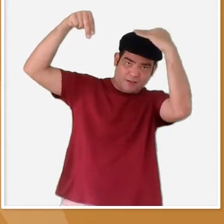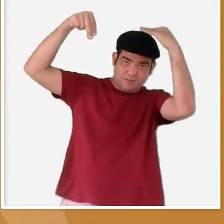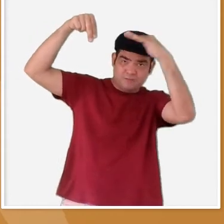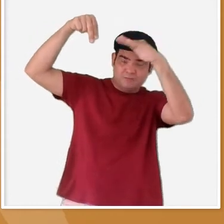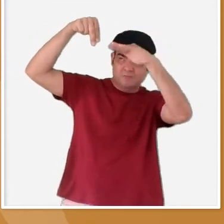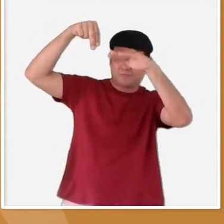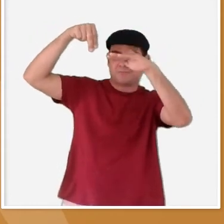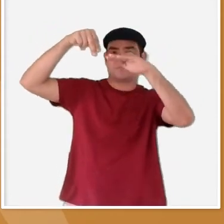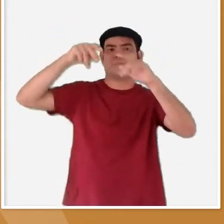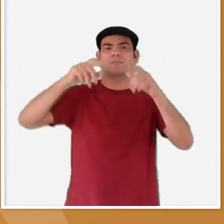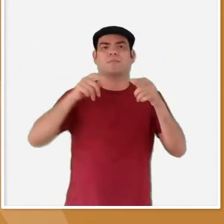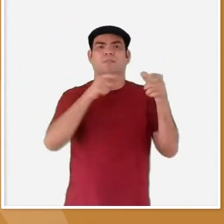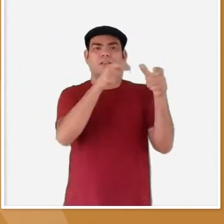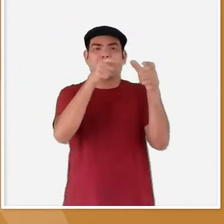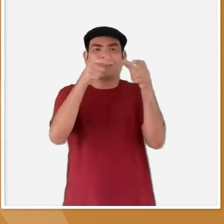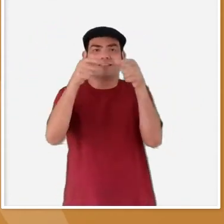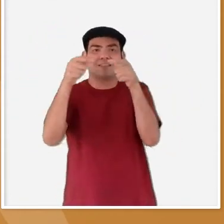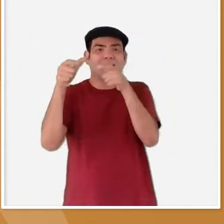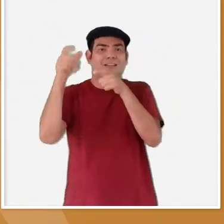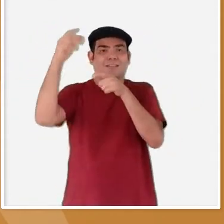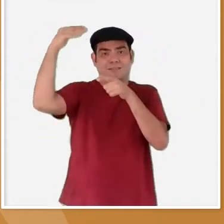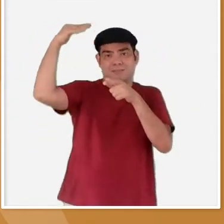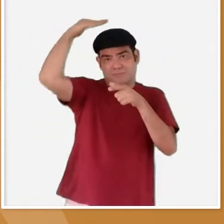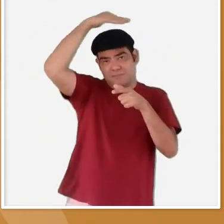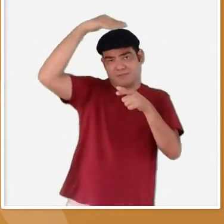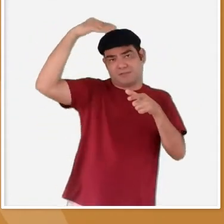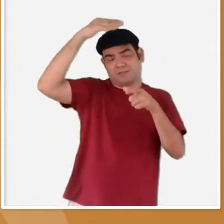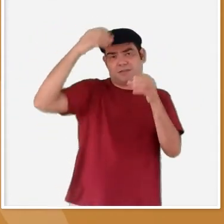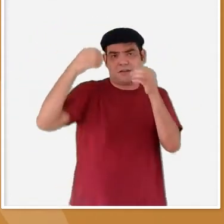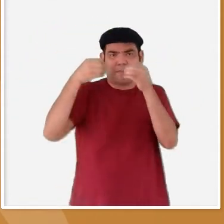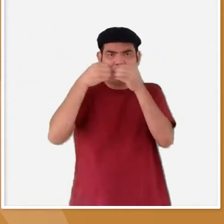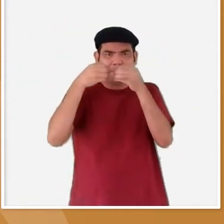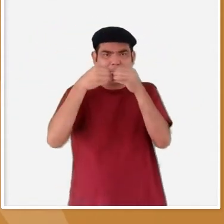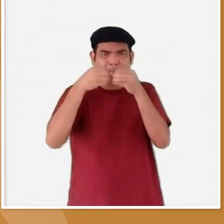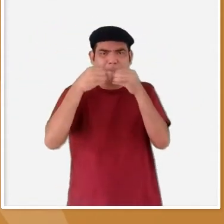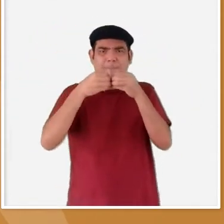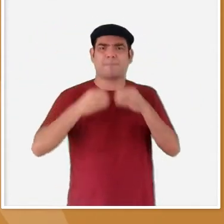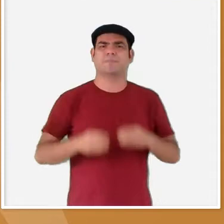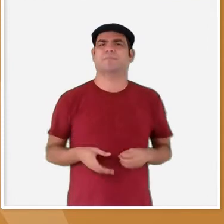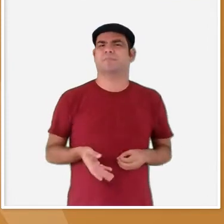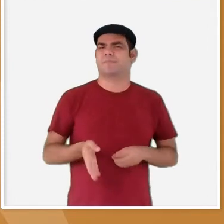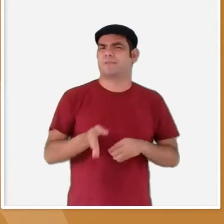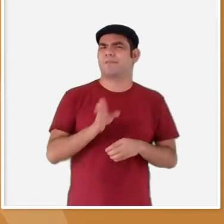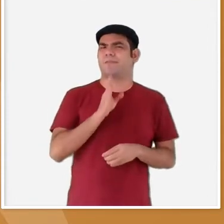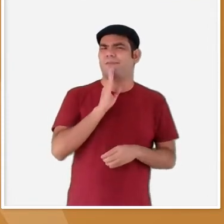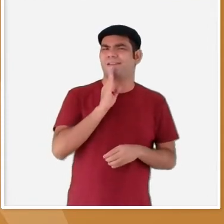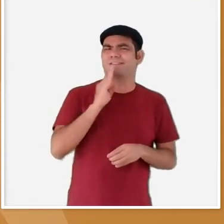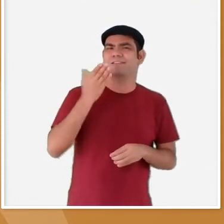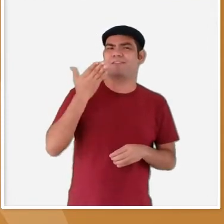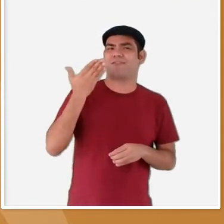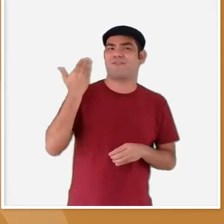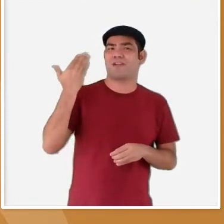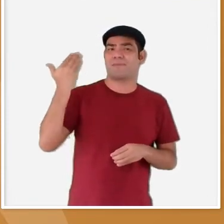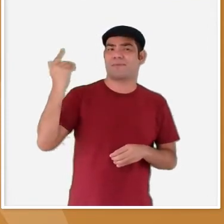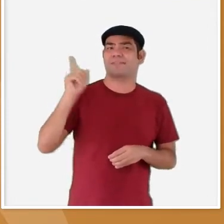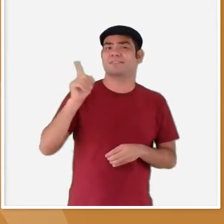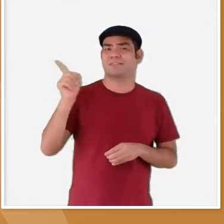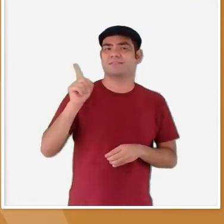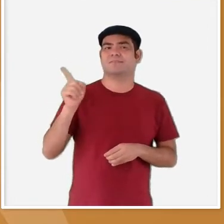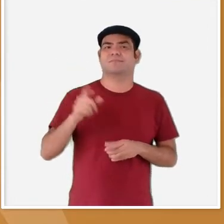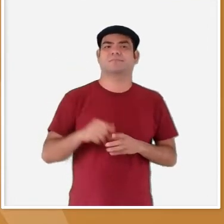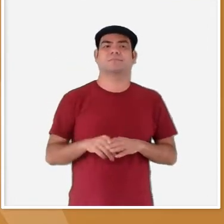cidades mexicanas, né? Aqui, ó, que é a fronteira mais conhecida por nós, tá? E também faz